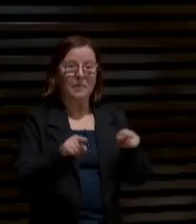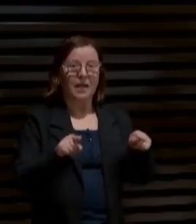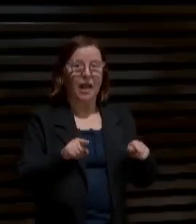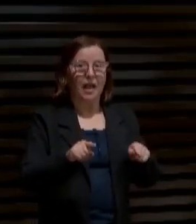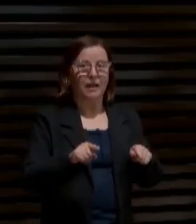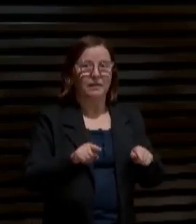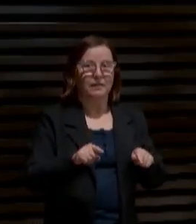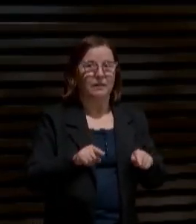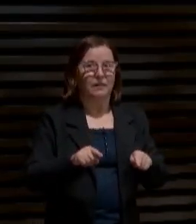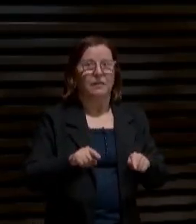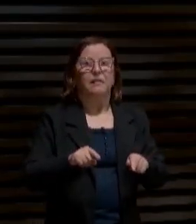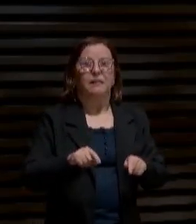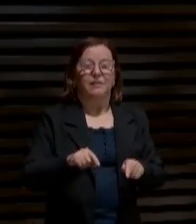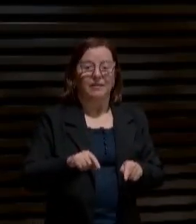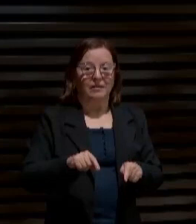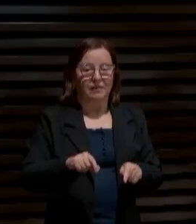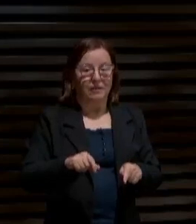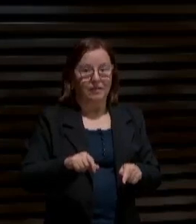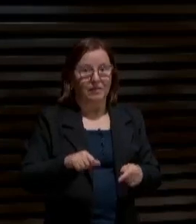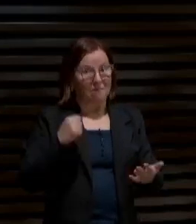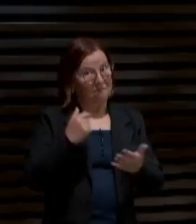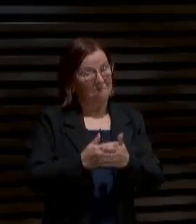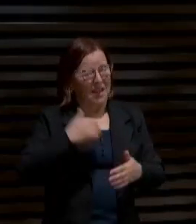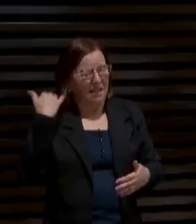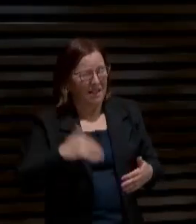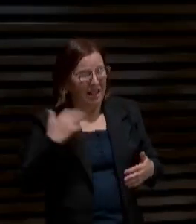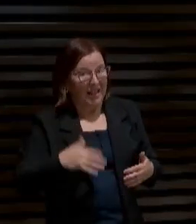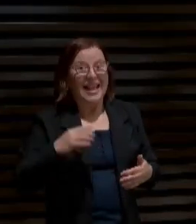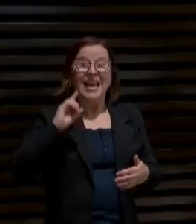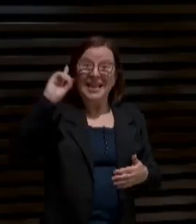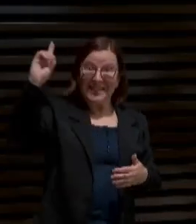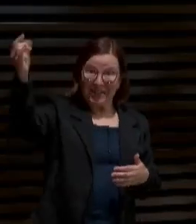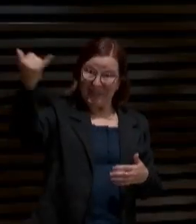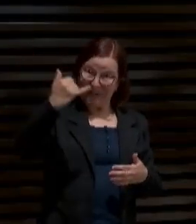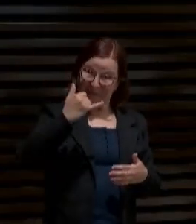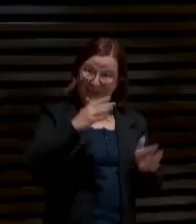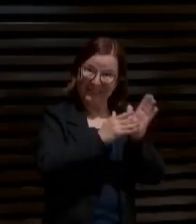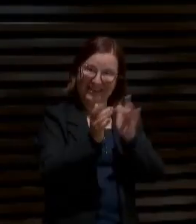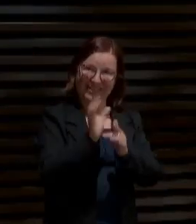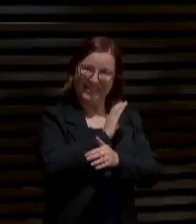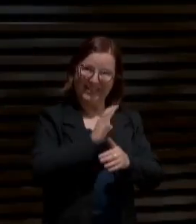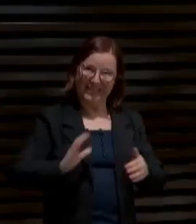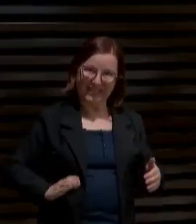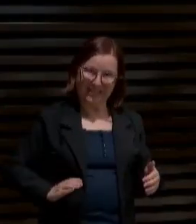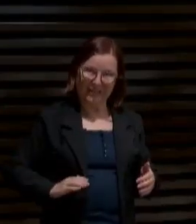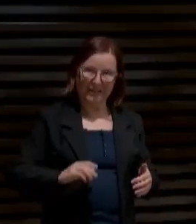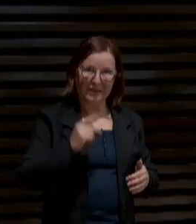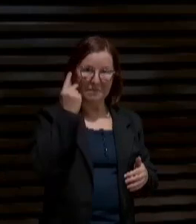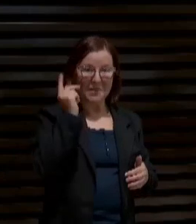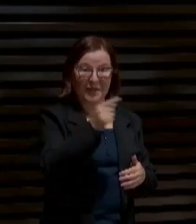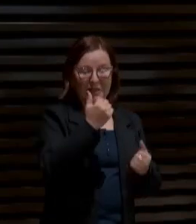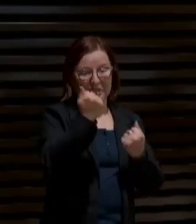Deus enviou Cristo Jesus para sofrer o dano da morte em substituição e atração e